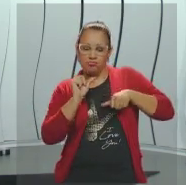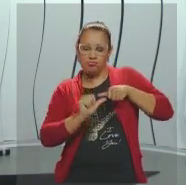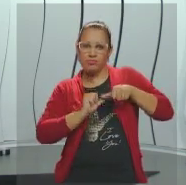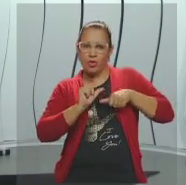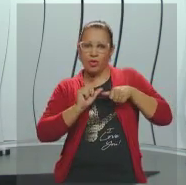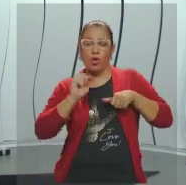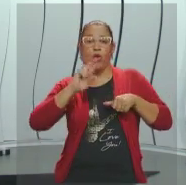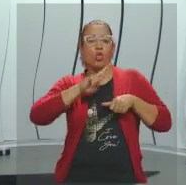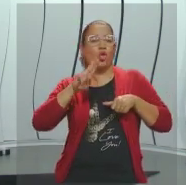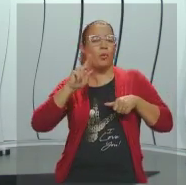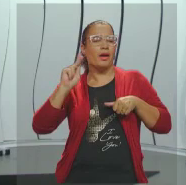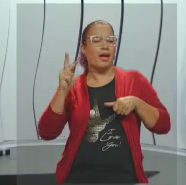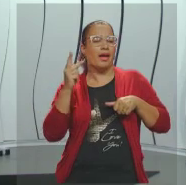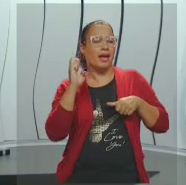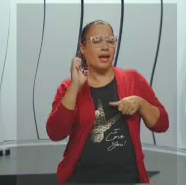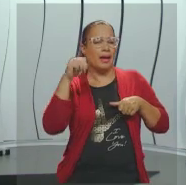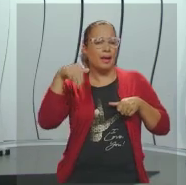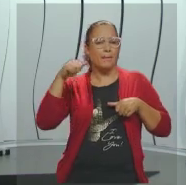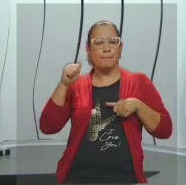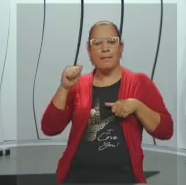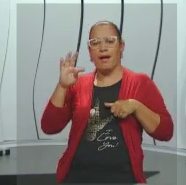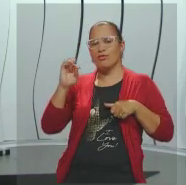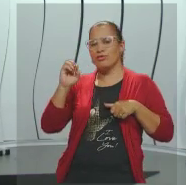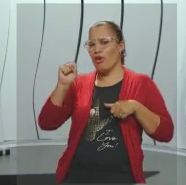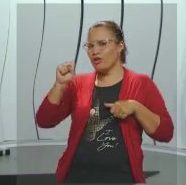chamado hematose, que nós vamos ver daqui a pouquinho.